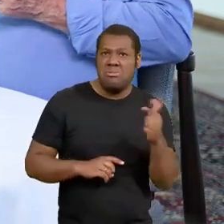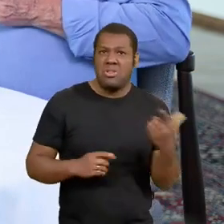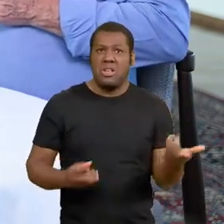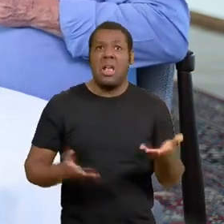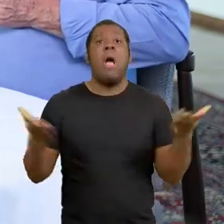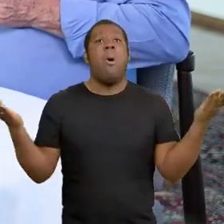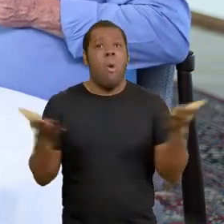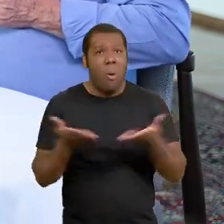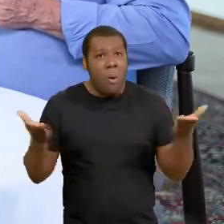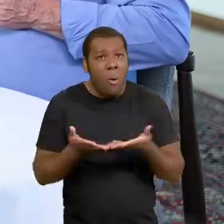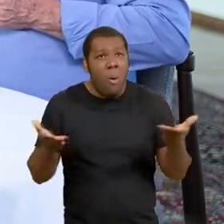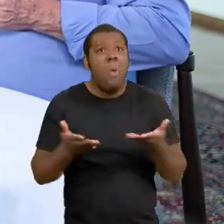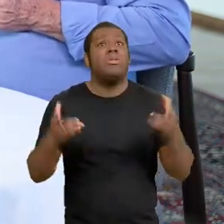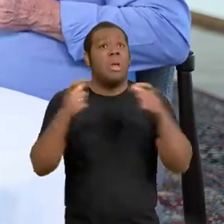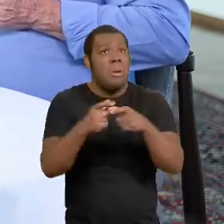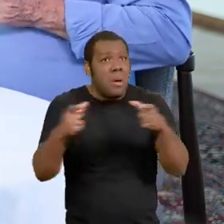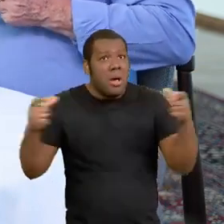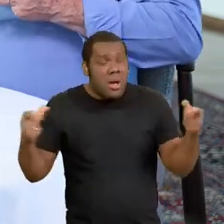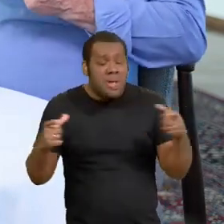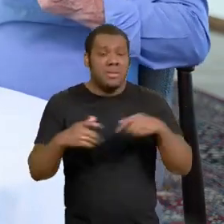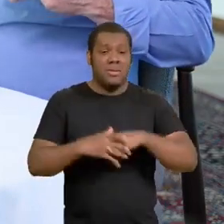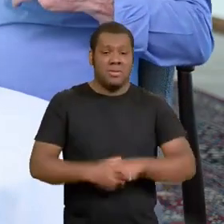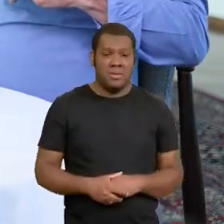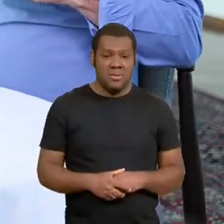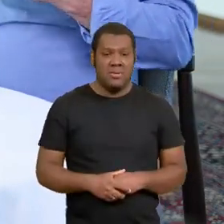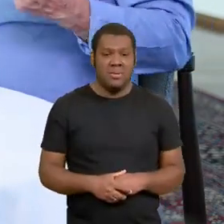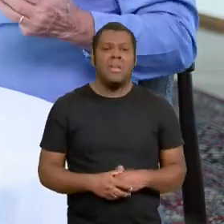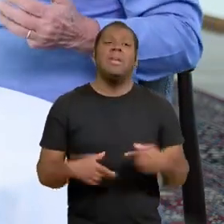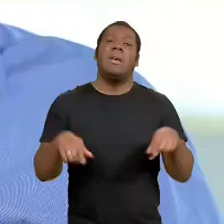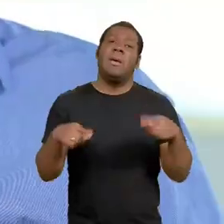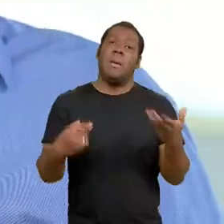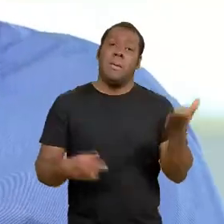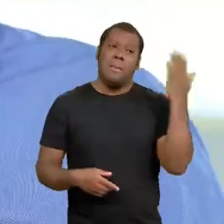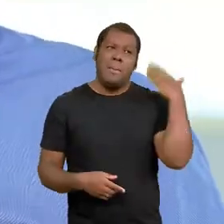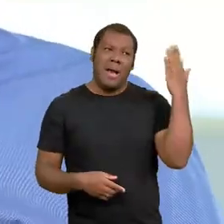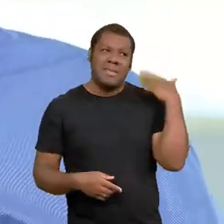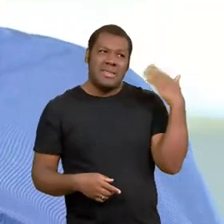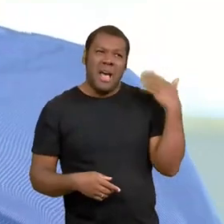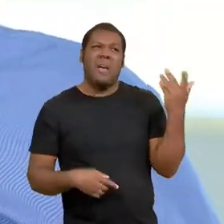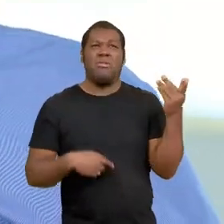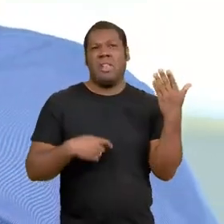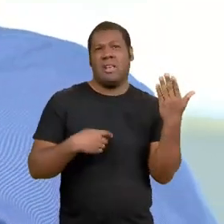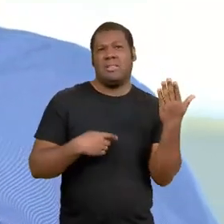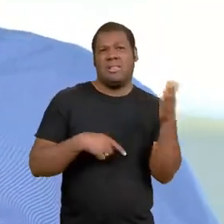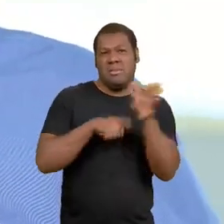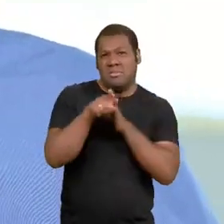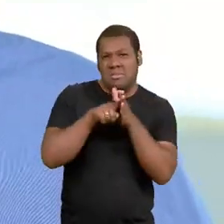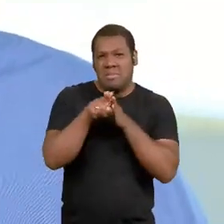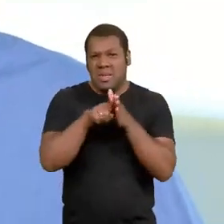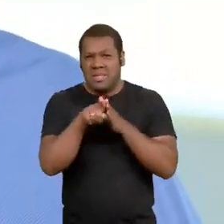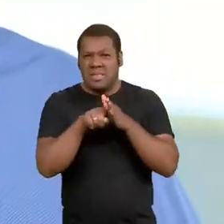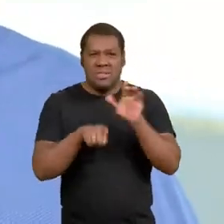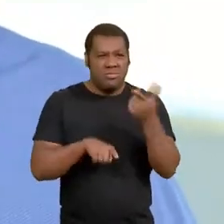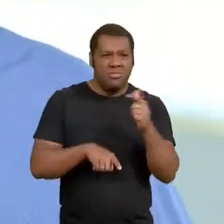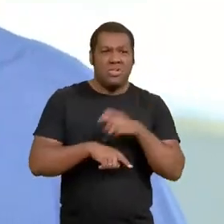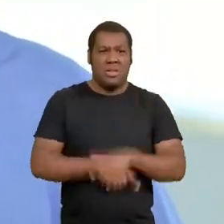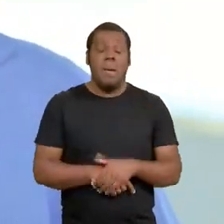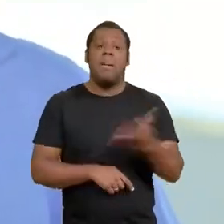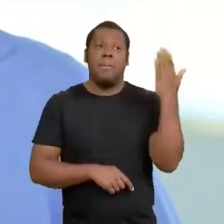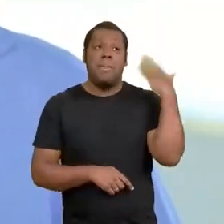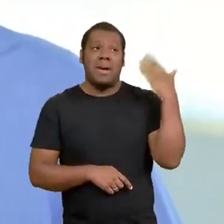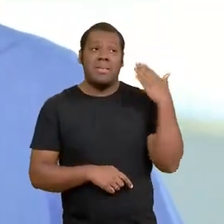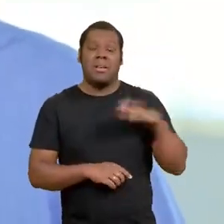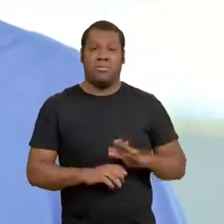É porque tinha pouco diagnóstico. Também. Hoje tem muito mais diagnóstico. Se eu vou pegar o autismo, por exemplo, sim, o autismo hoje tem